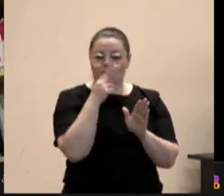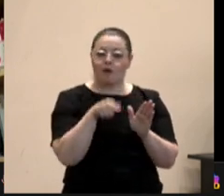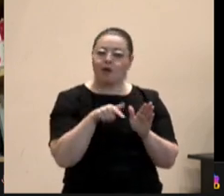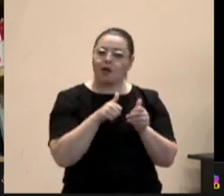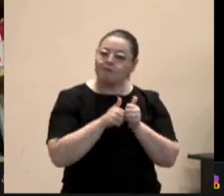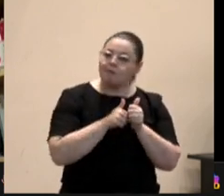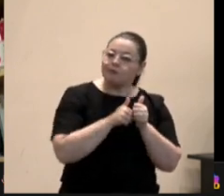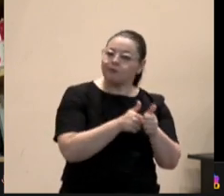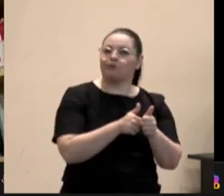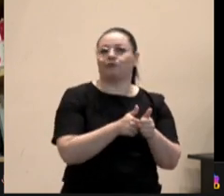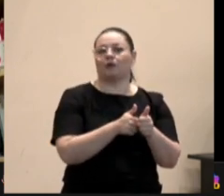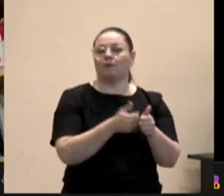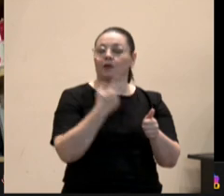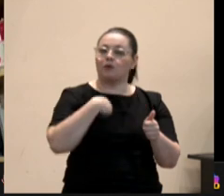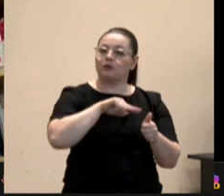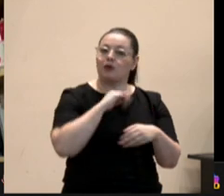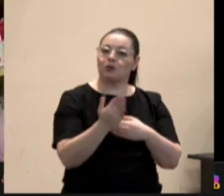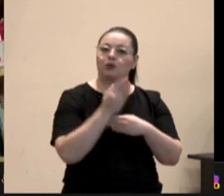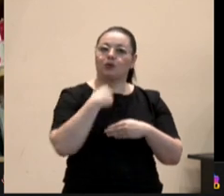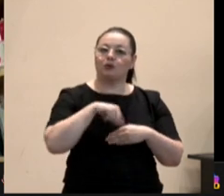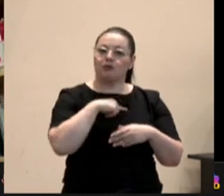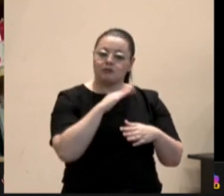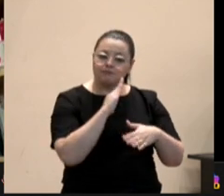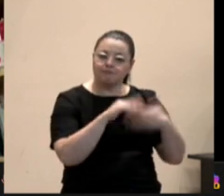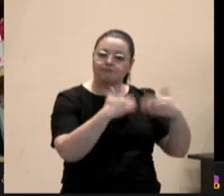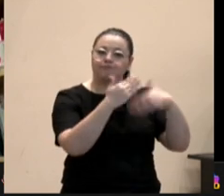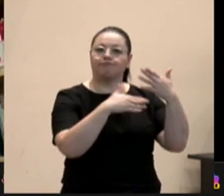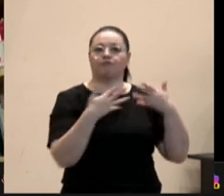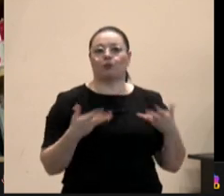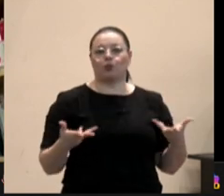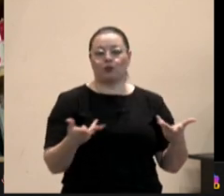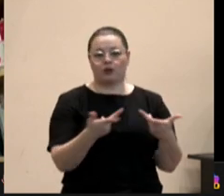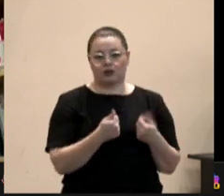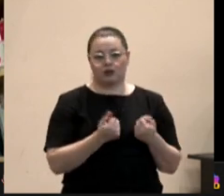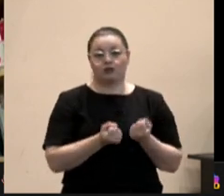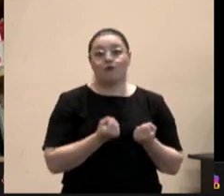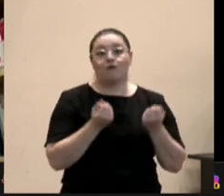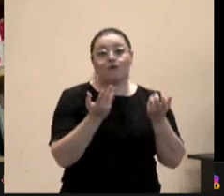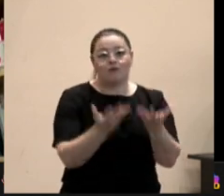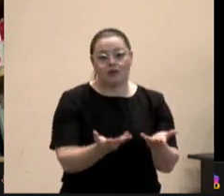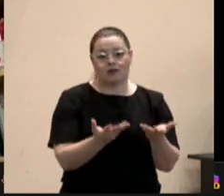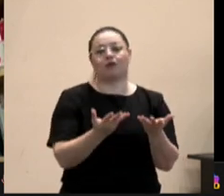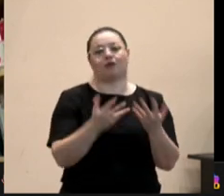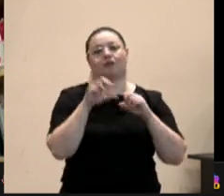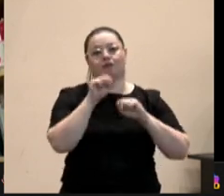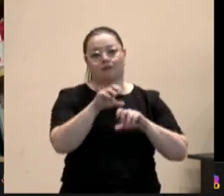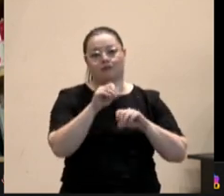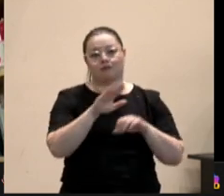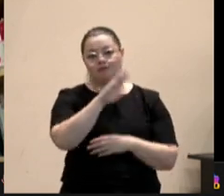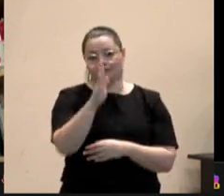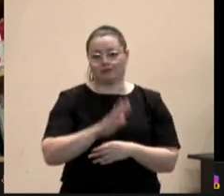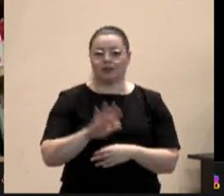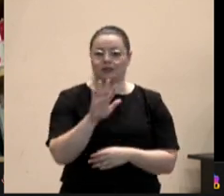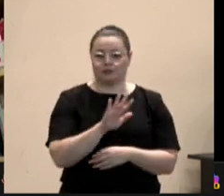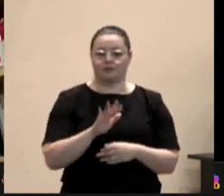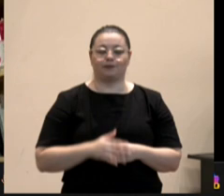a gente avance na qualidade da oferta educacional brasileira. Então,